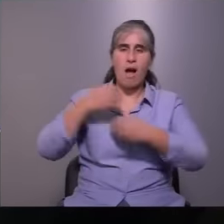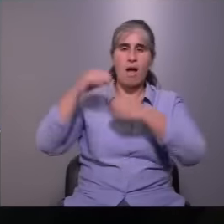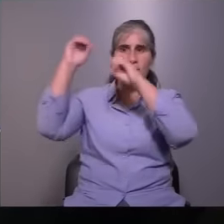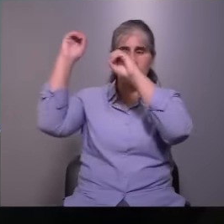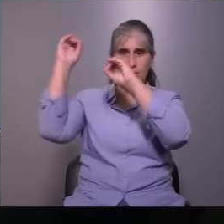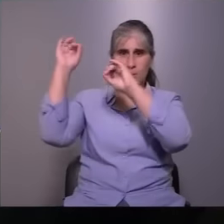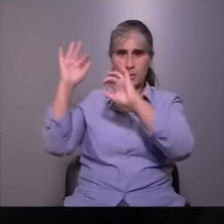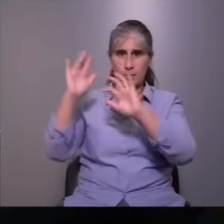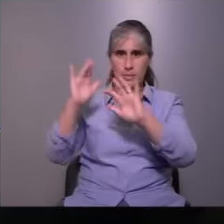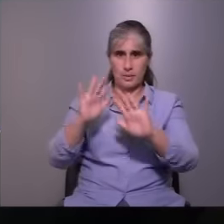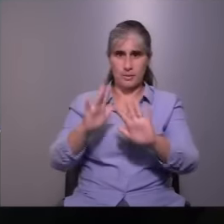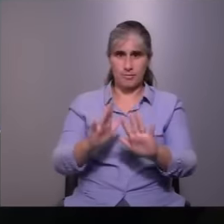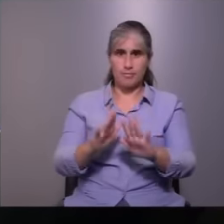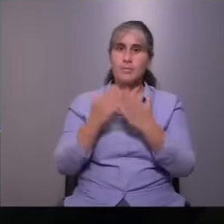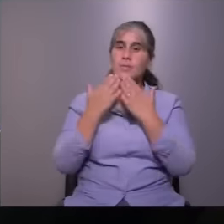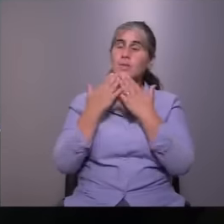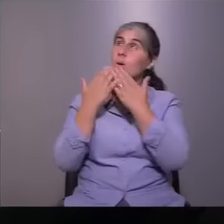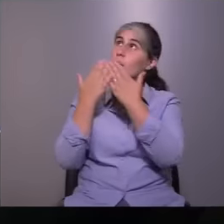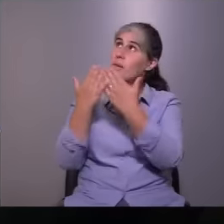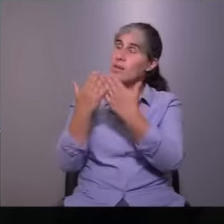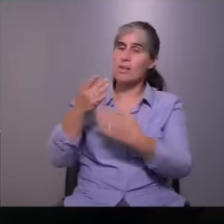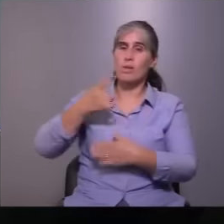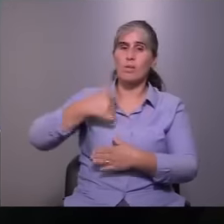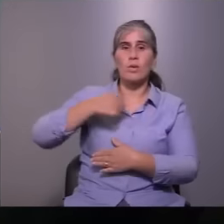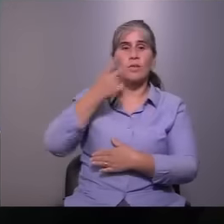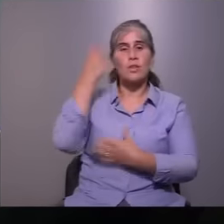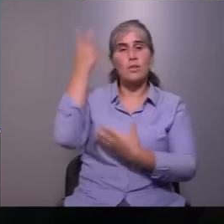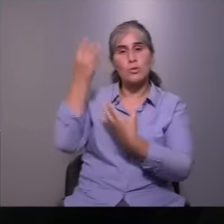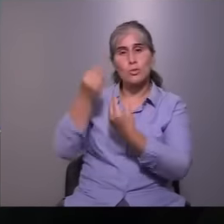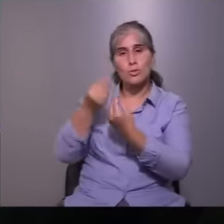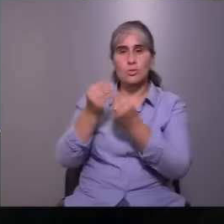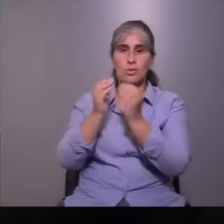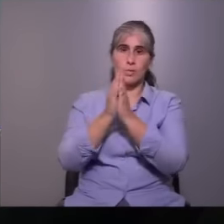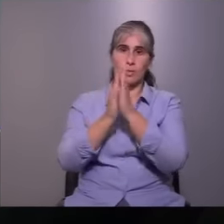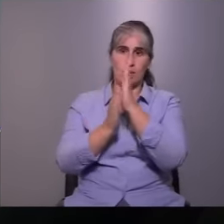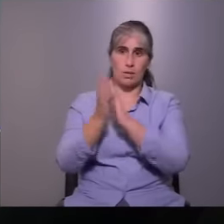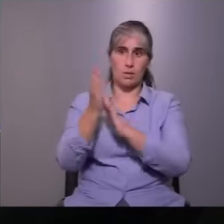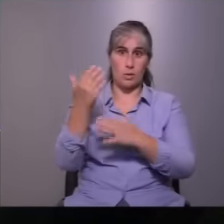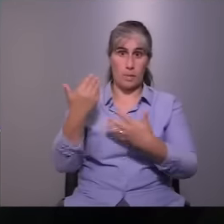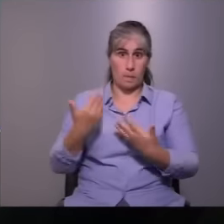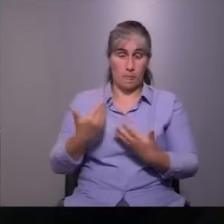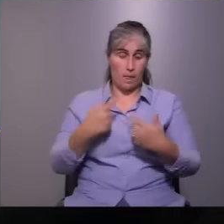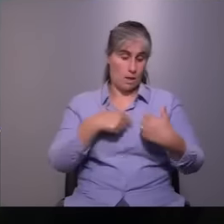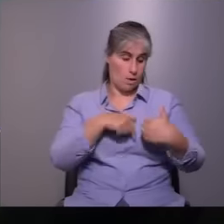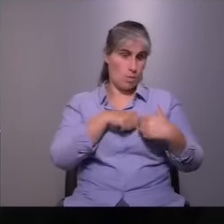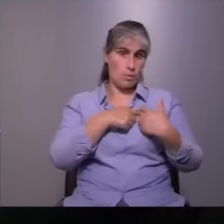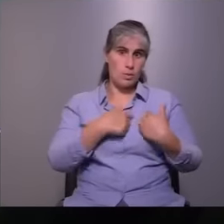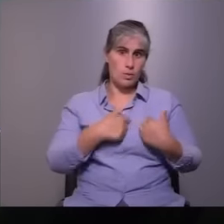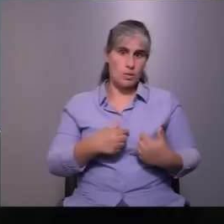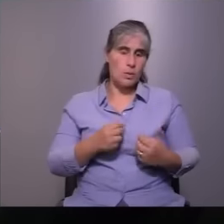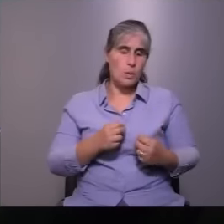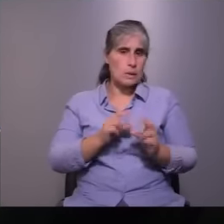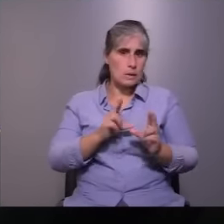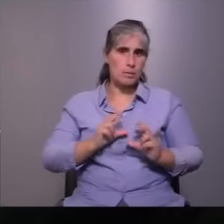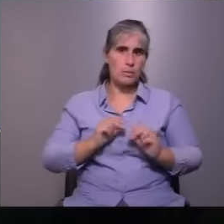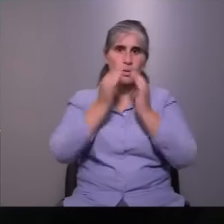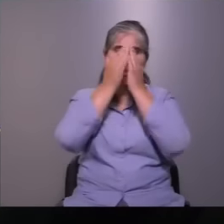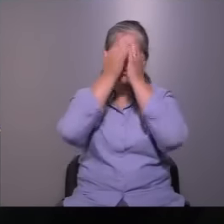Irmãos caríssimos, nesta noite iluminada com a luz da nossa fé, demos graças por vivermos em